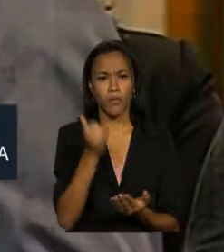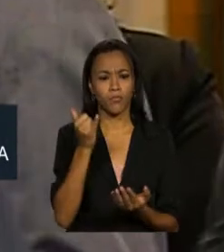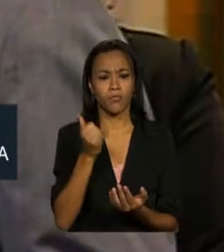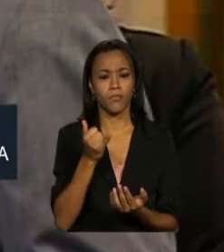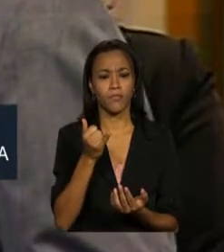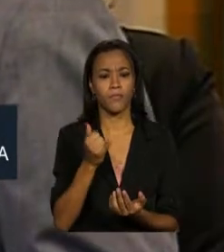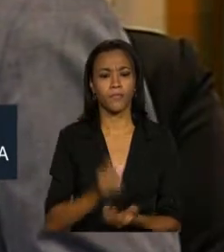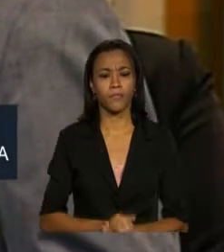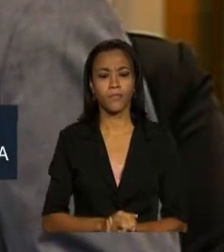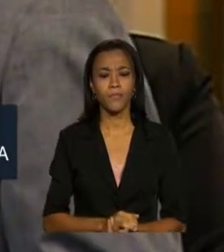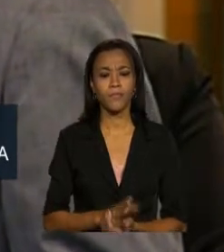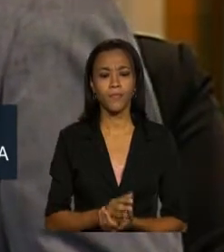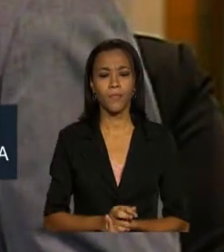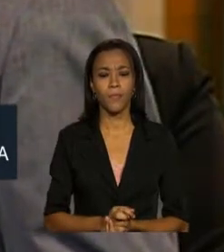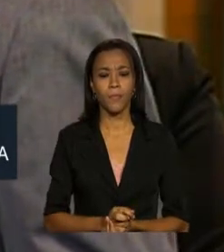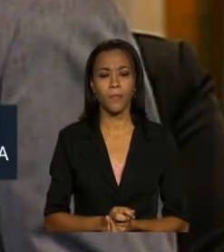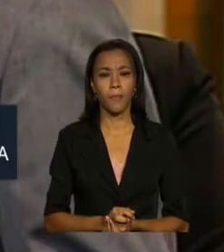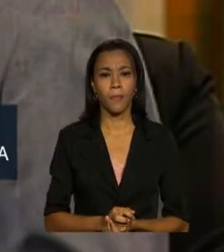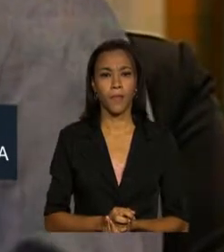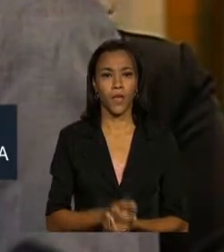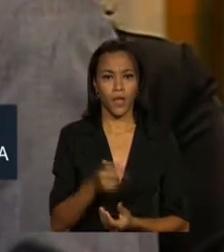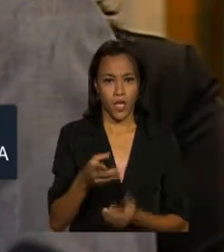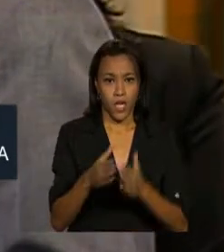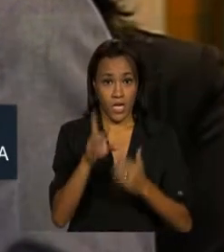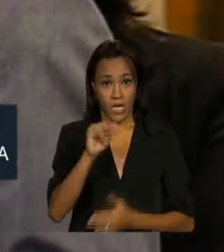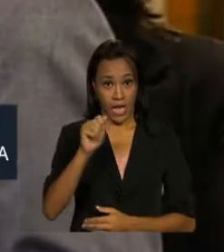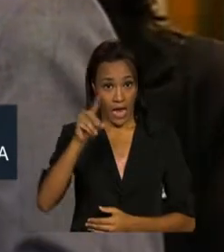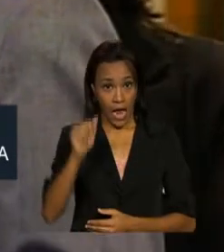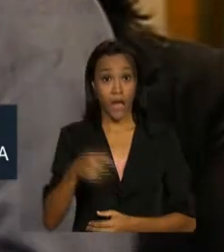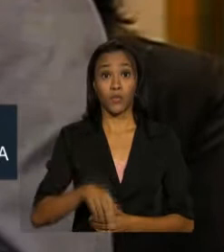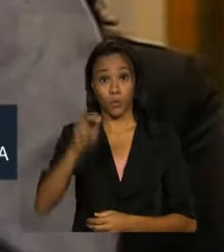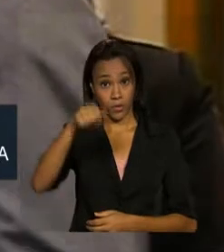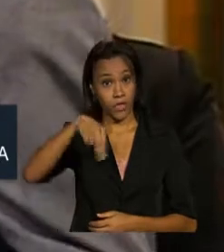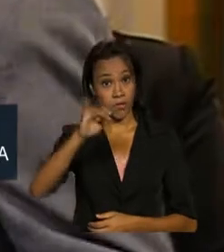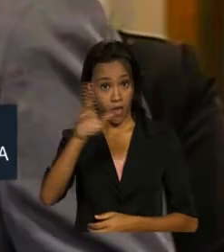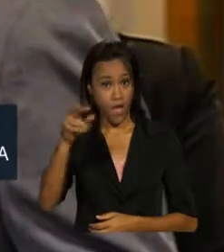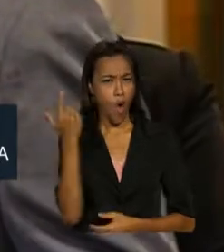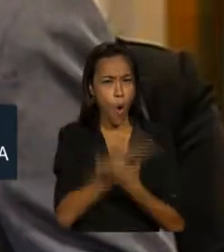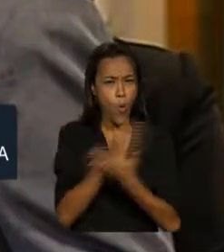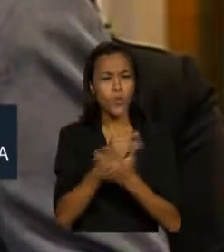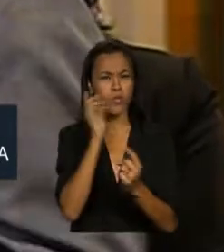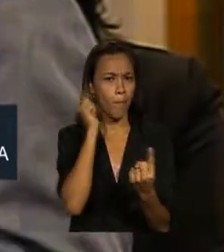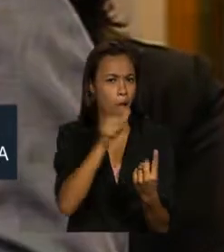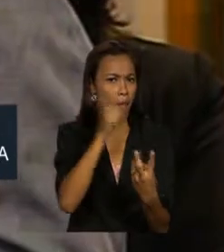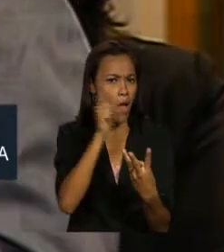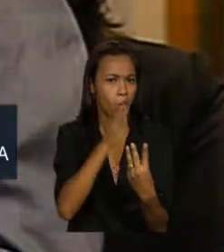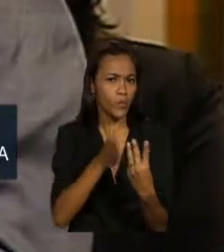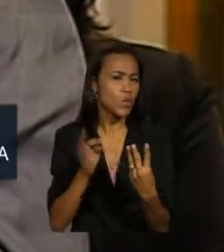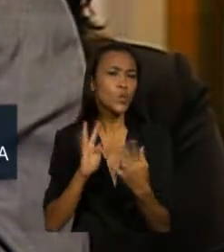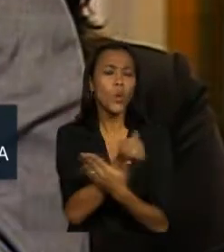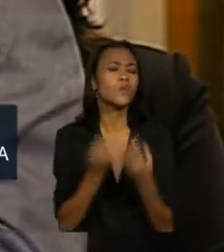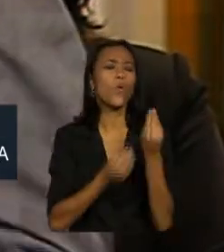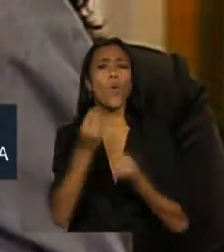atingidas. Perdão, melhor assim? Isso. Ricardo Carandino, Voz do Brasil, TVNBR. Algumas das metas, a gente viu, já foram alcançadas, não todas.